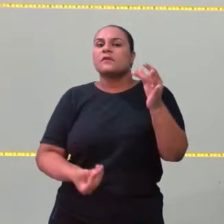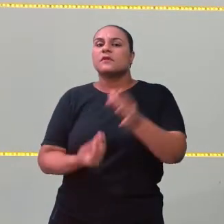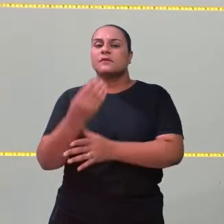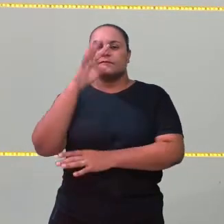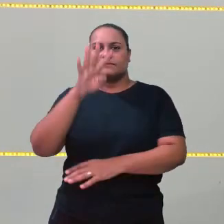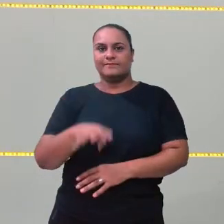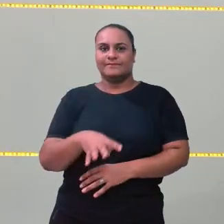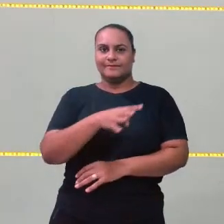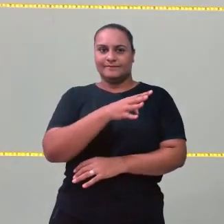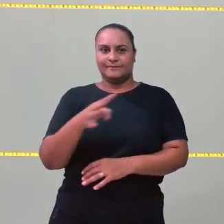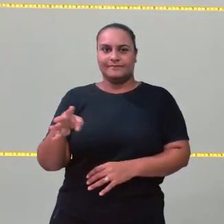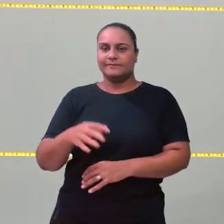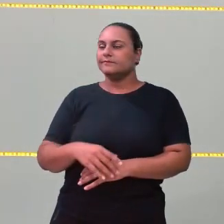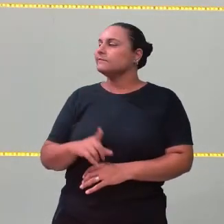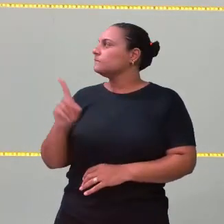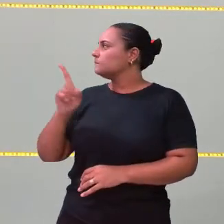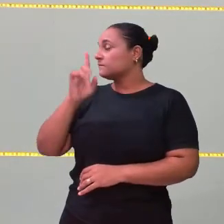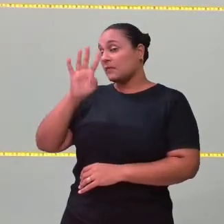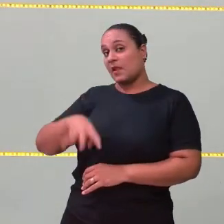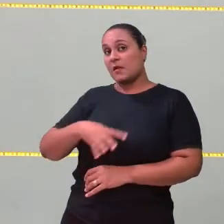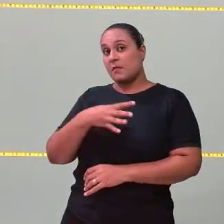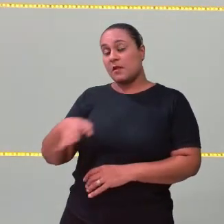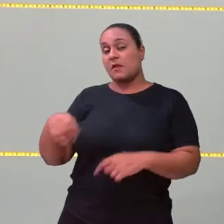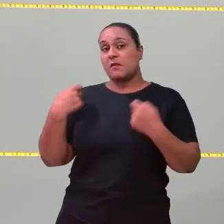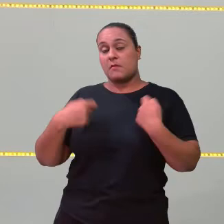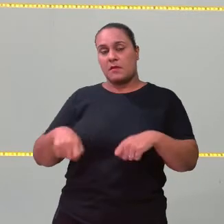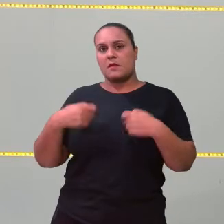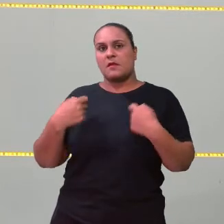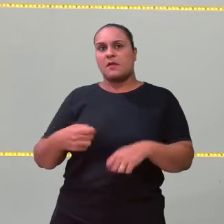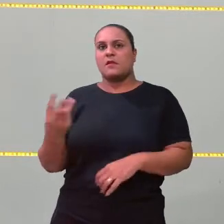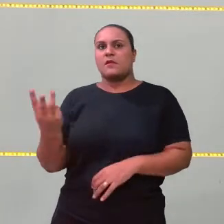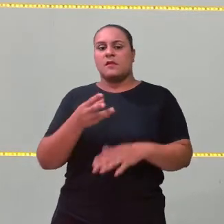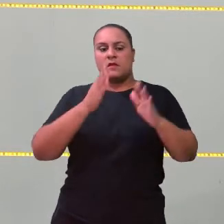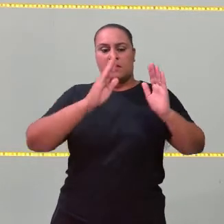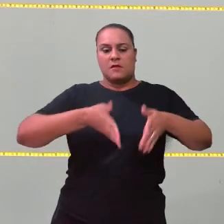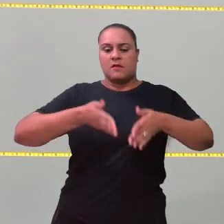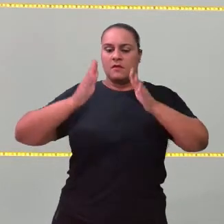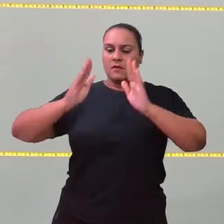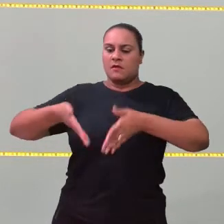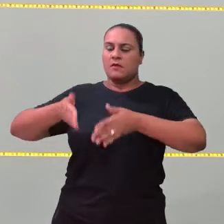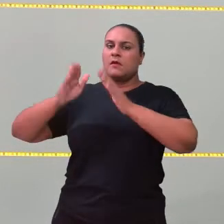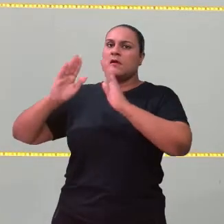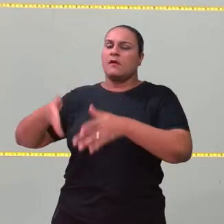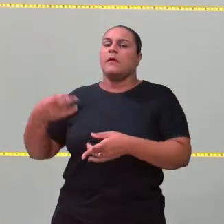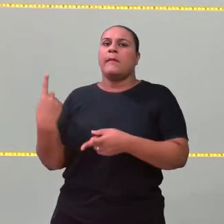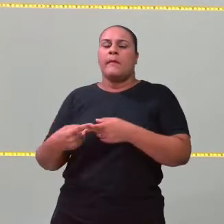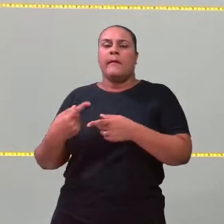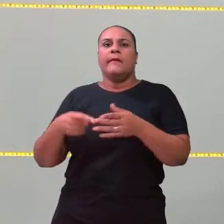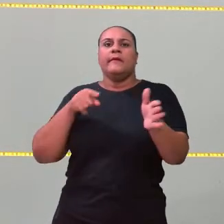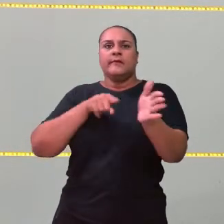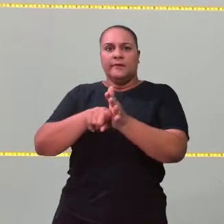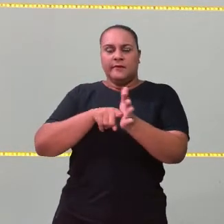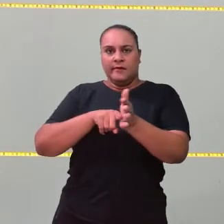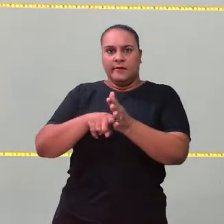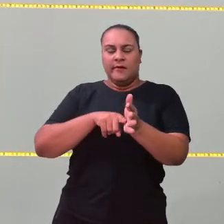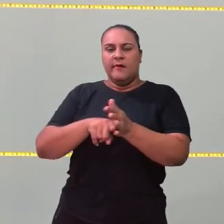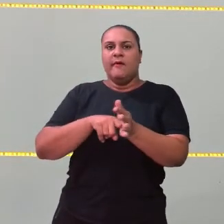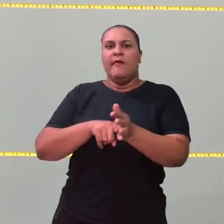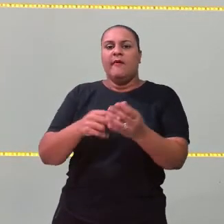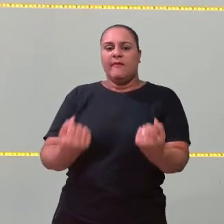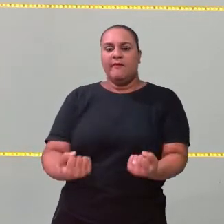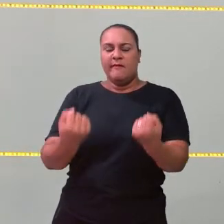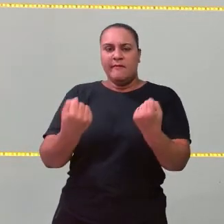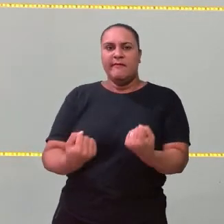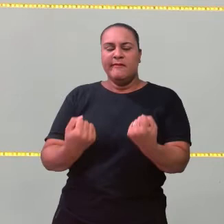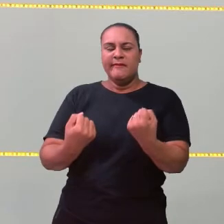tabela. Essa tabela ela precisou ser com 3 colunas, porque estavam pesquisando peso